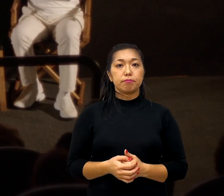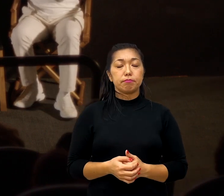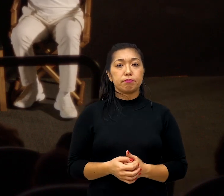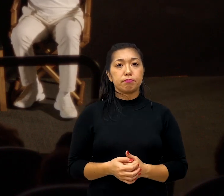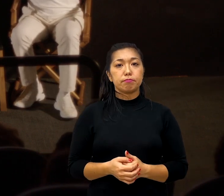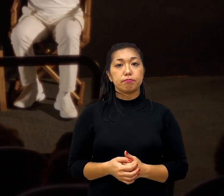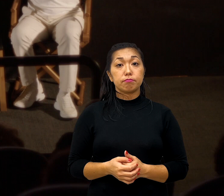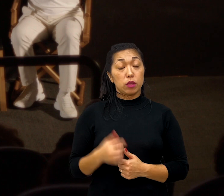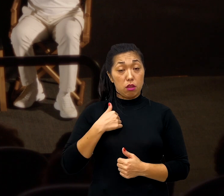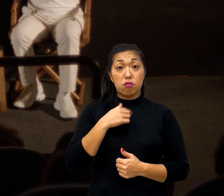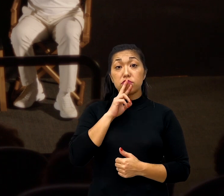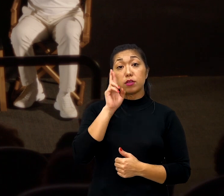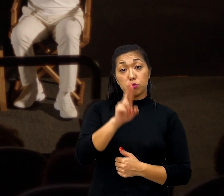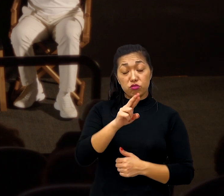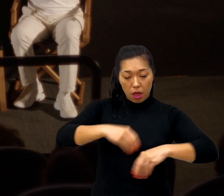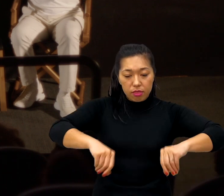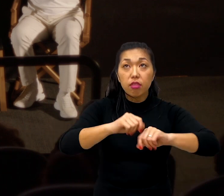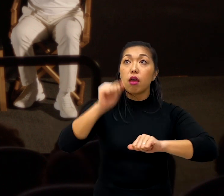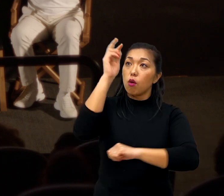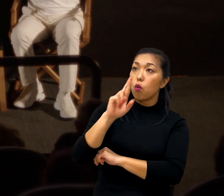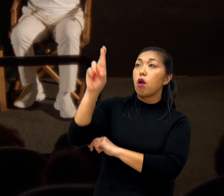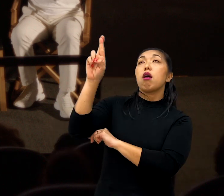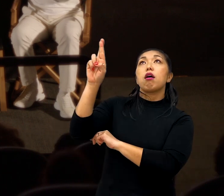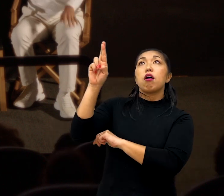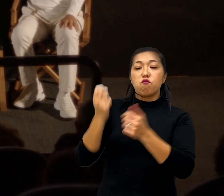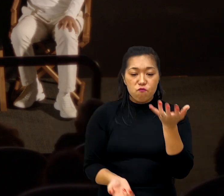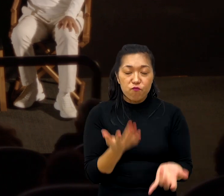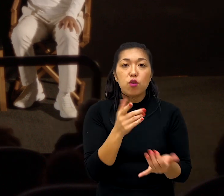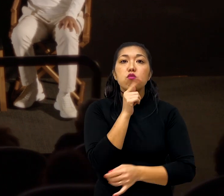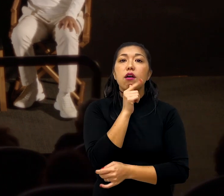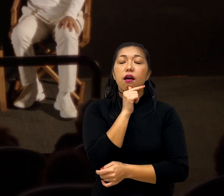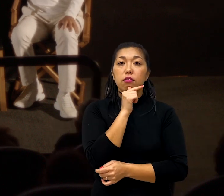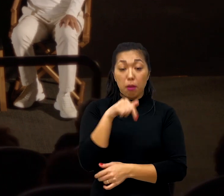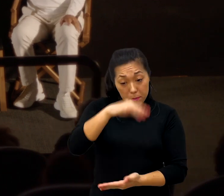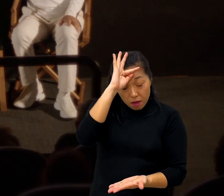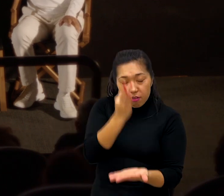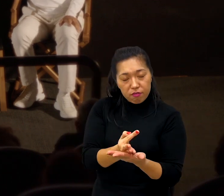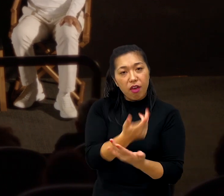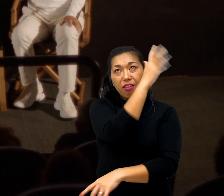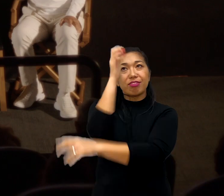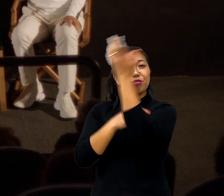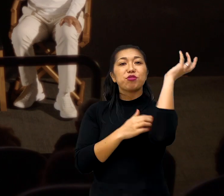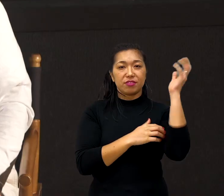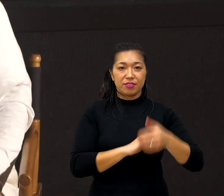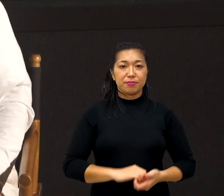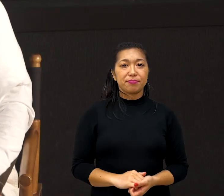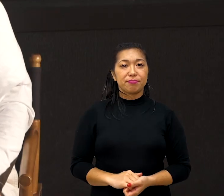hoje. A terra, o ar, o fogo e as águas. Essa é a minha fé.